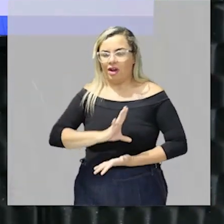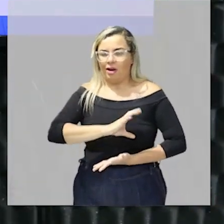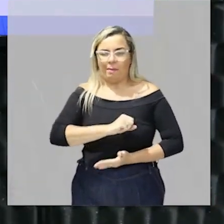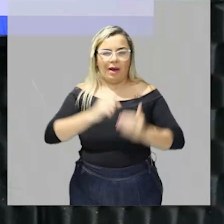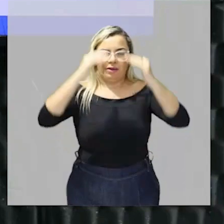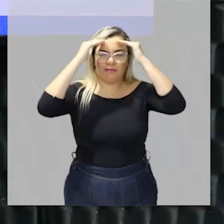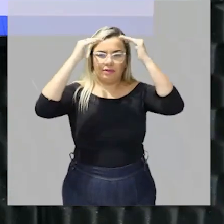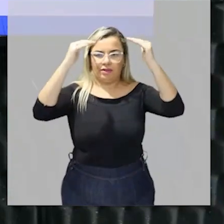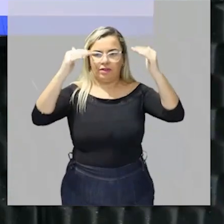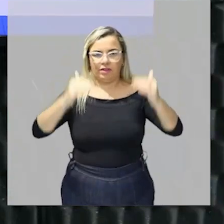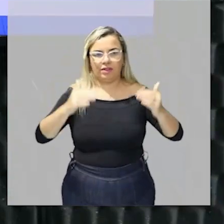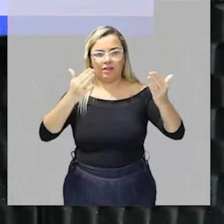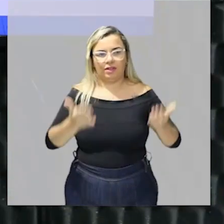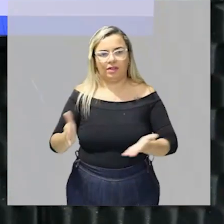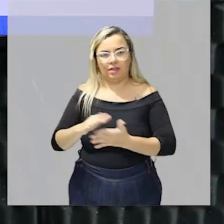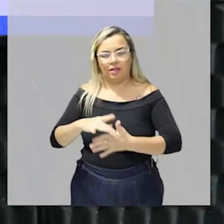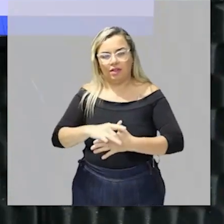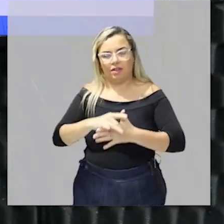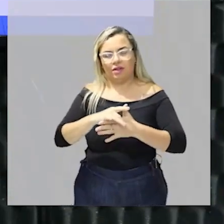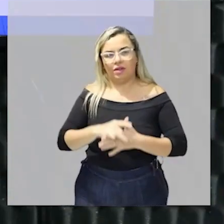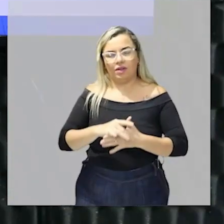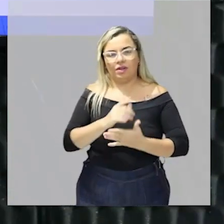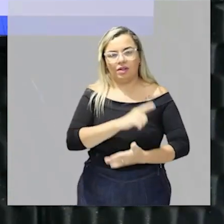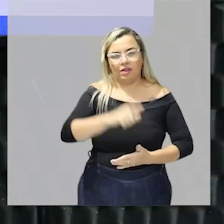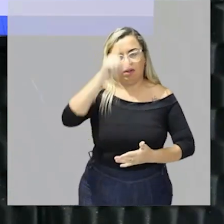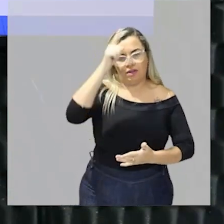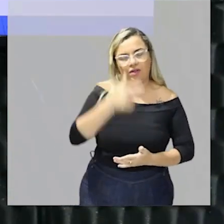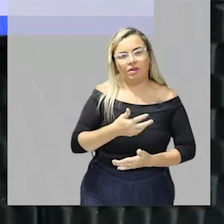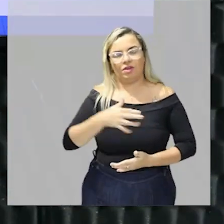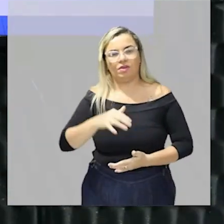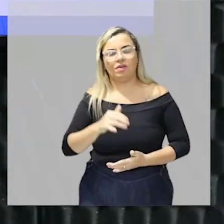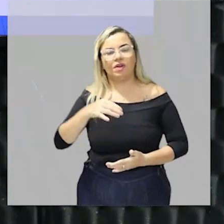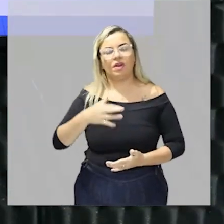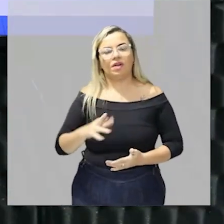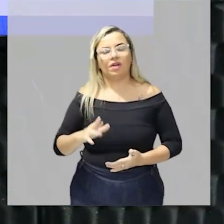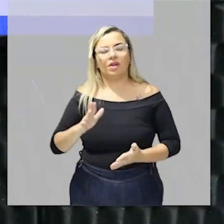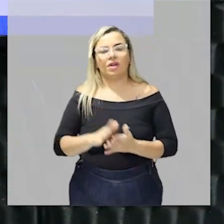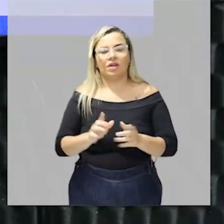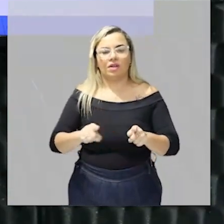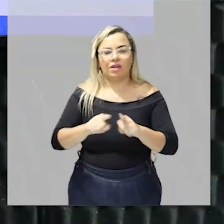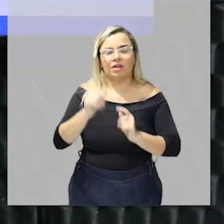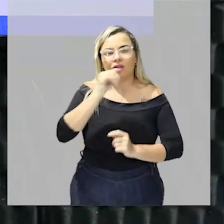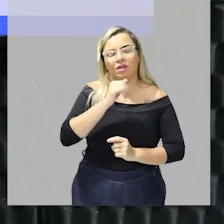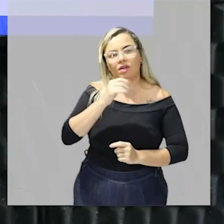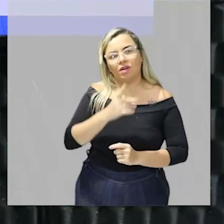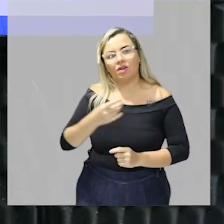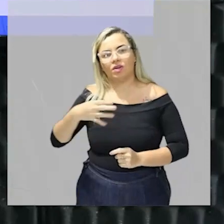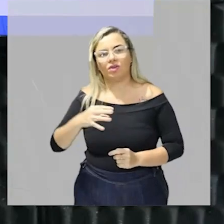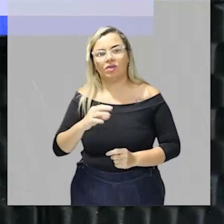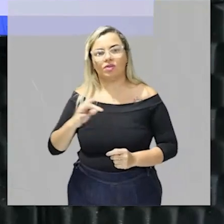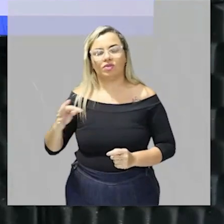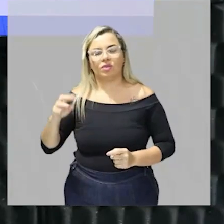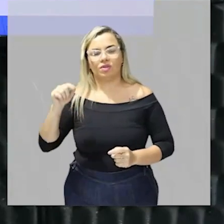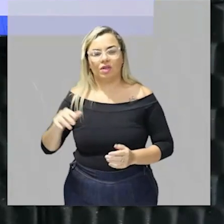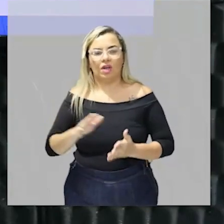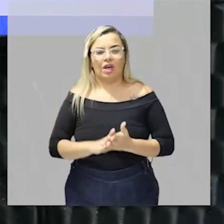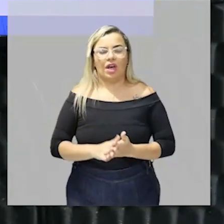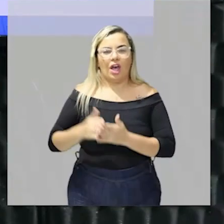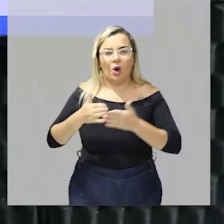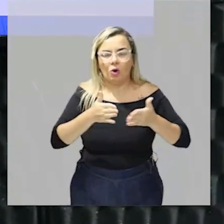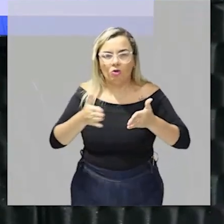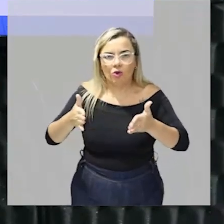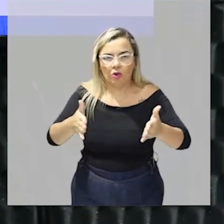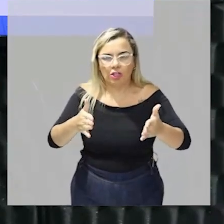Alemanha, o Führer. Na Itália, o Duce. O líder, o guia infalível. E aí você vê o